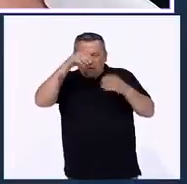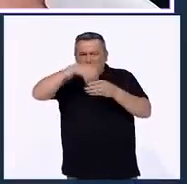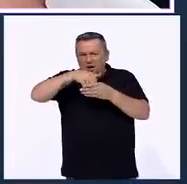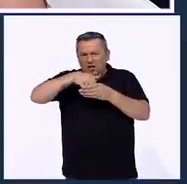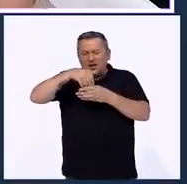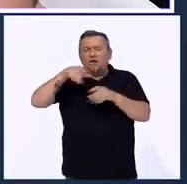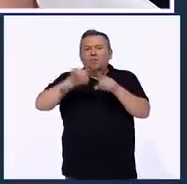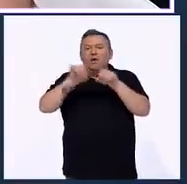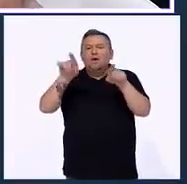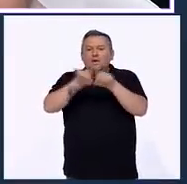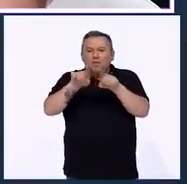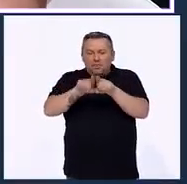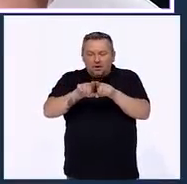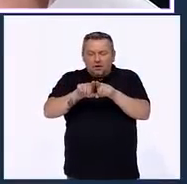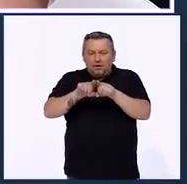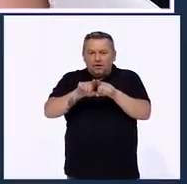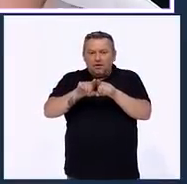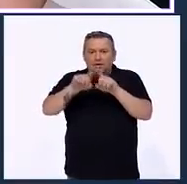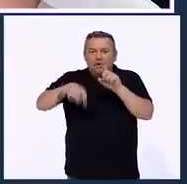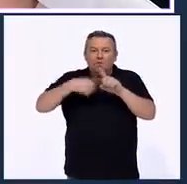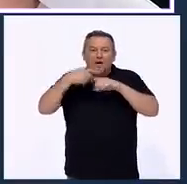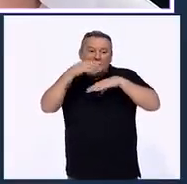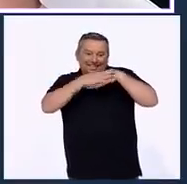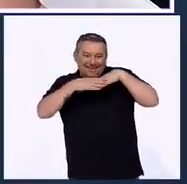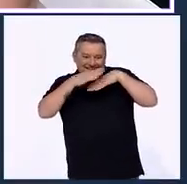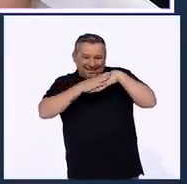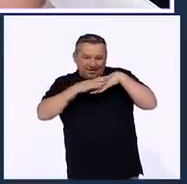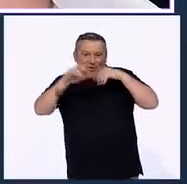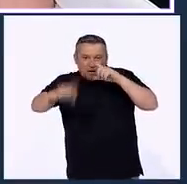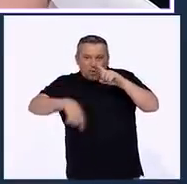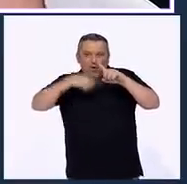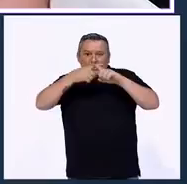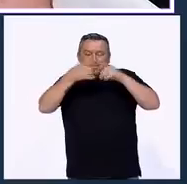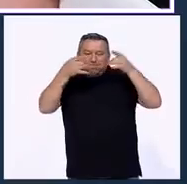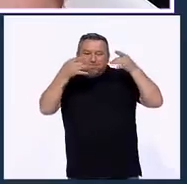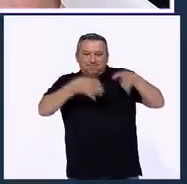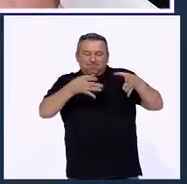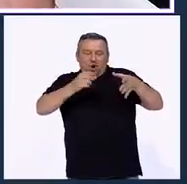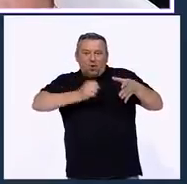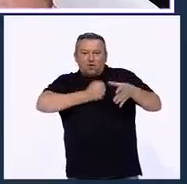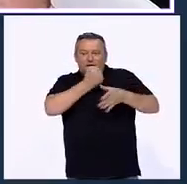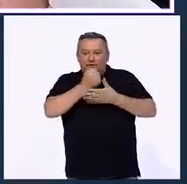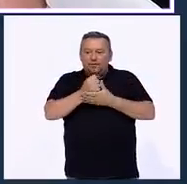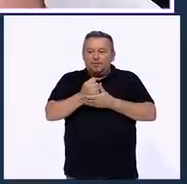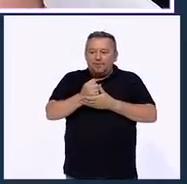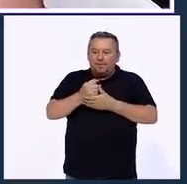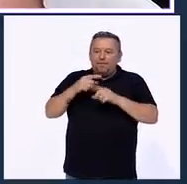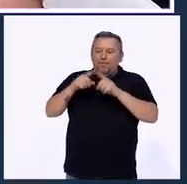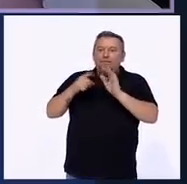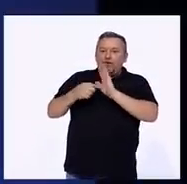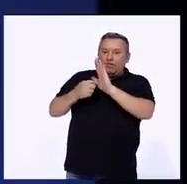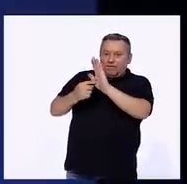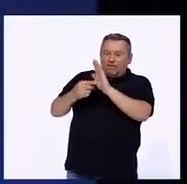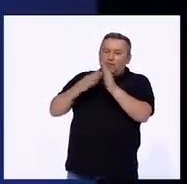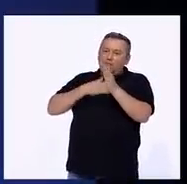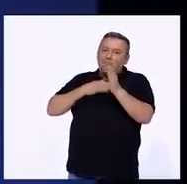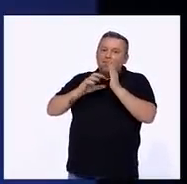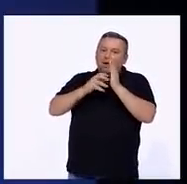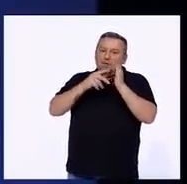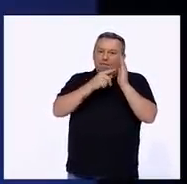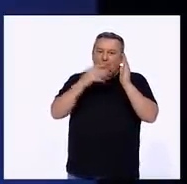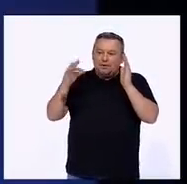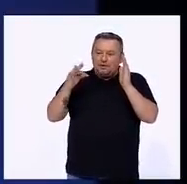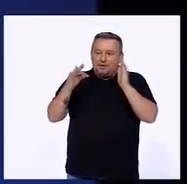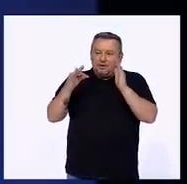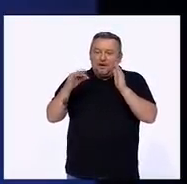assim, também, ao mesmo tempo em que é o mais querido, é o mais rejeitado. São as duas coisas. Aí também mostrava, e não é o meu partido, que o PT é um partido de